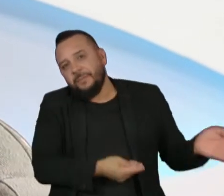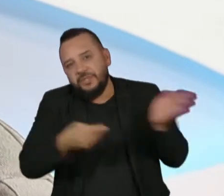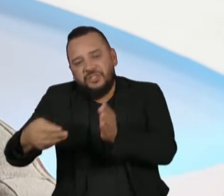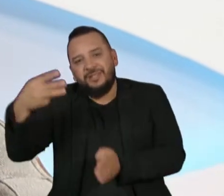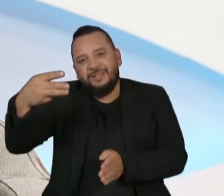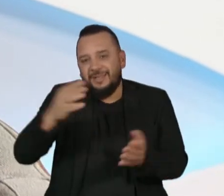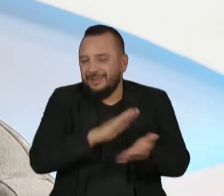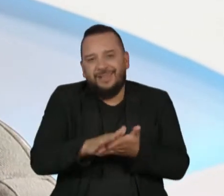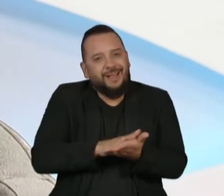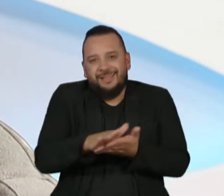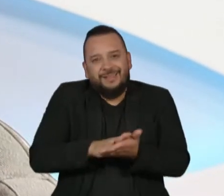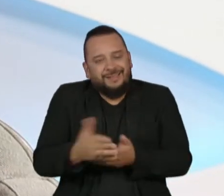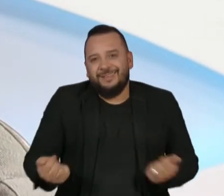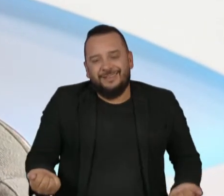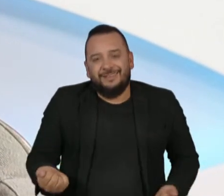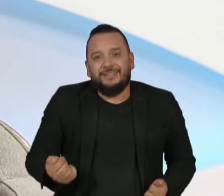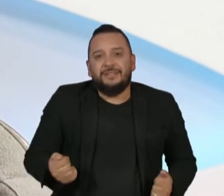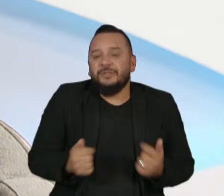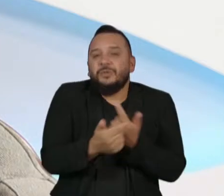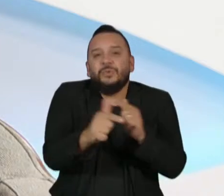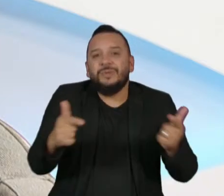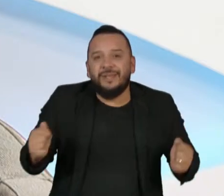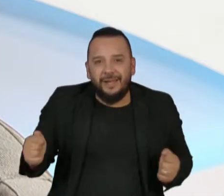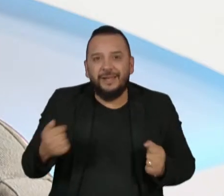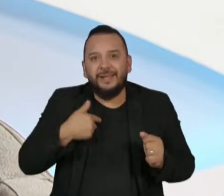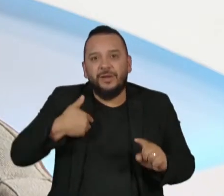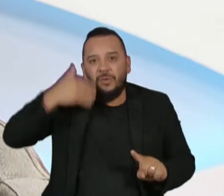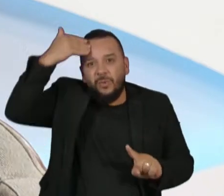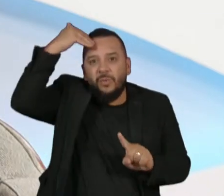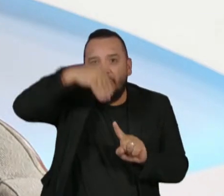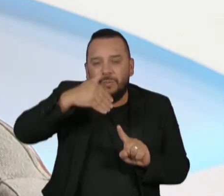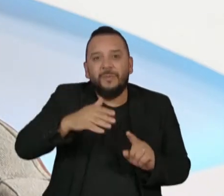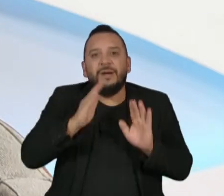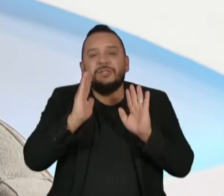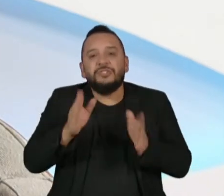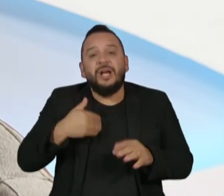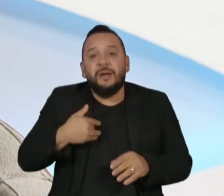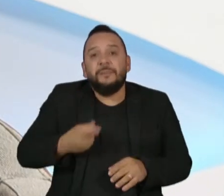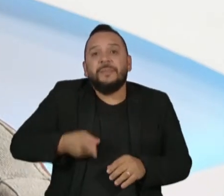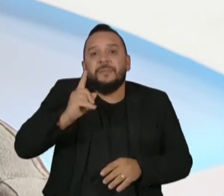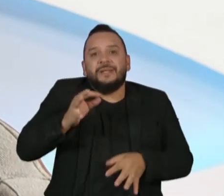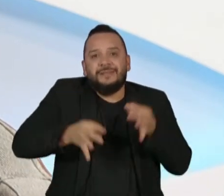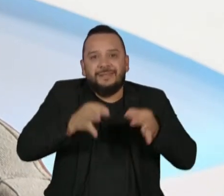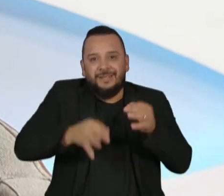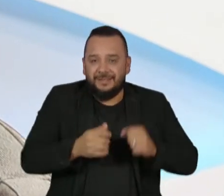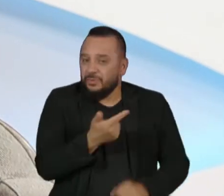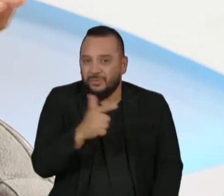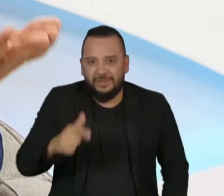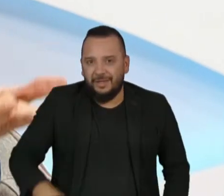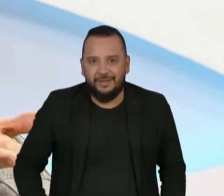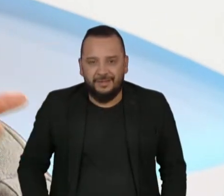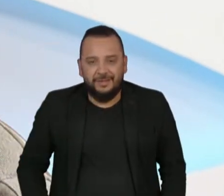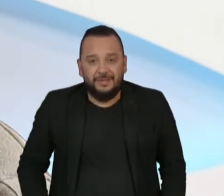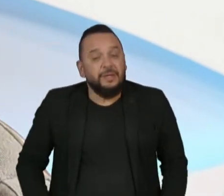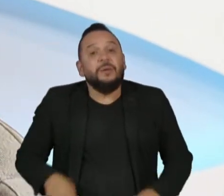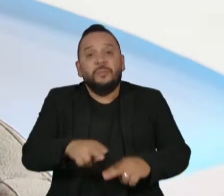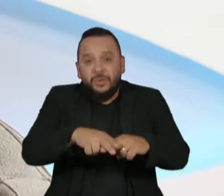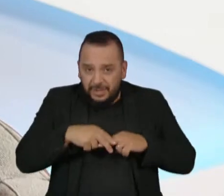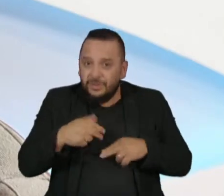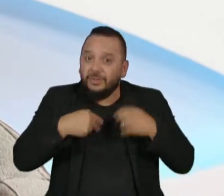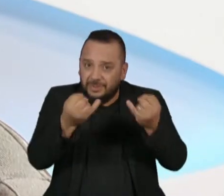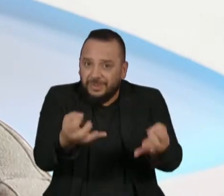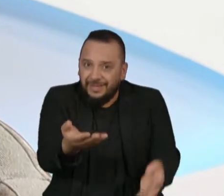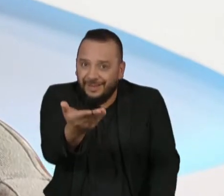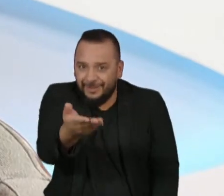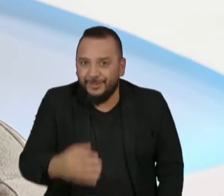julgado. Significa o quê? Não existe condenação transitada em julgado. Não, porque Pedro, Por isso que eu estou te desculpa,